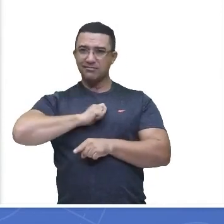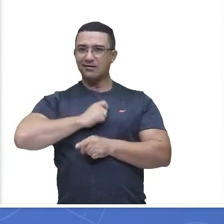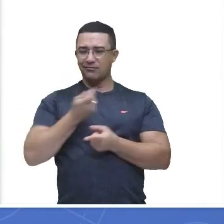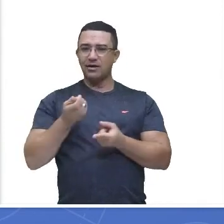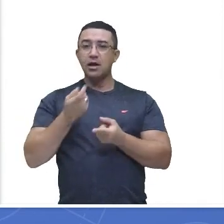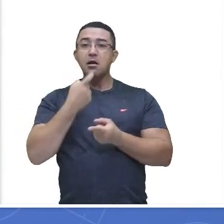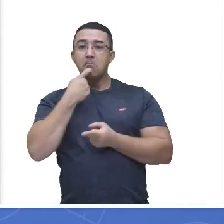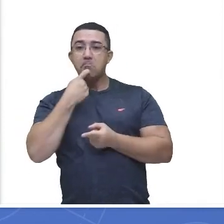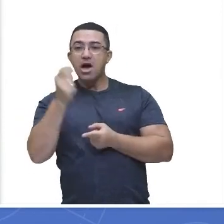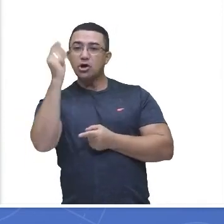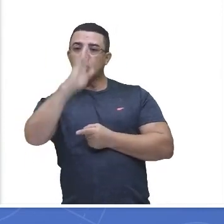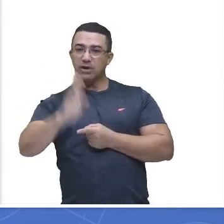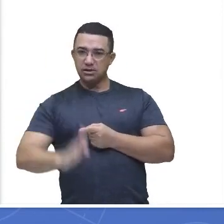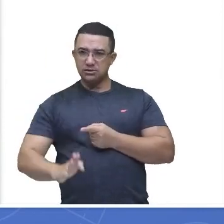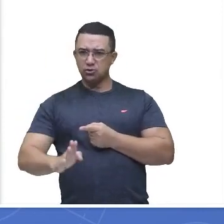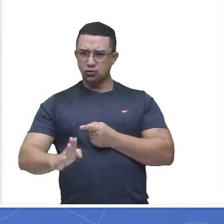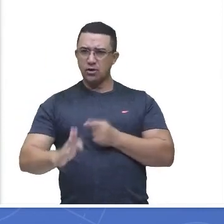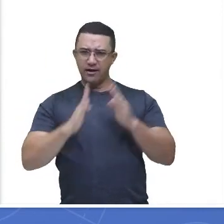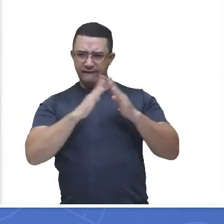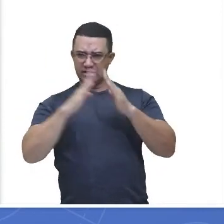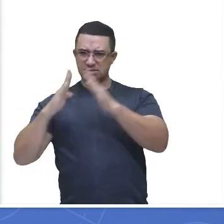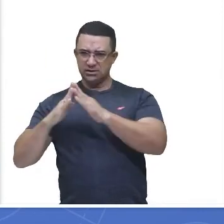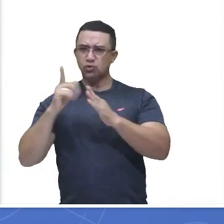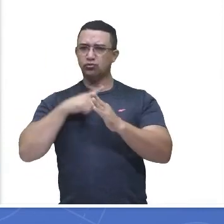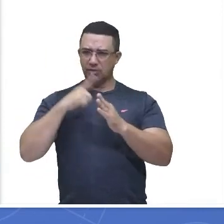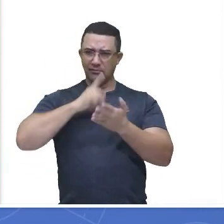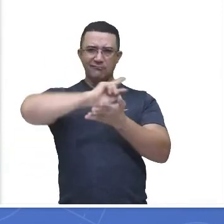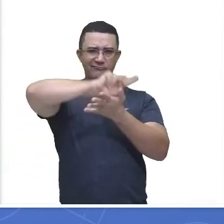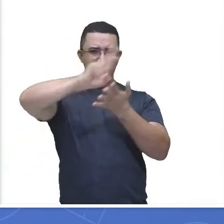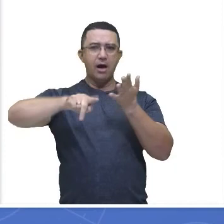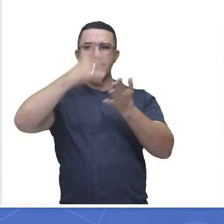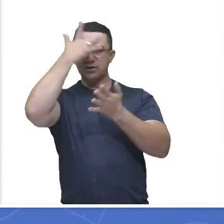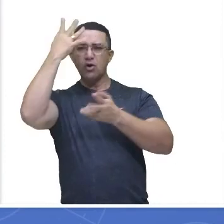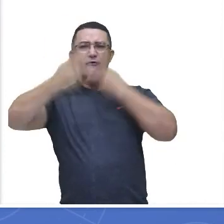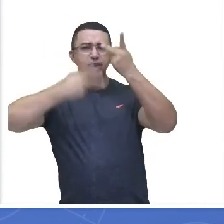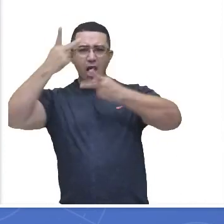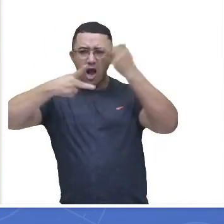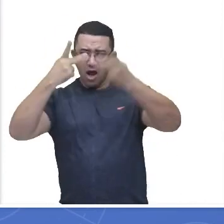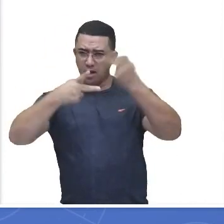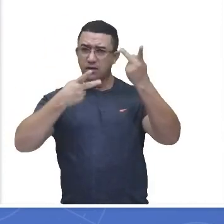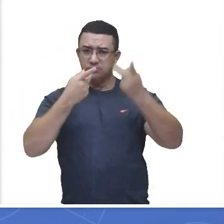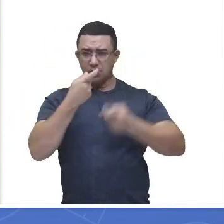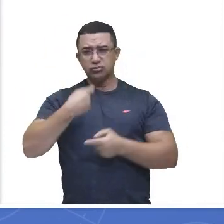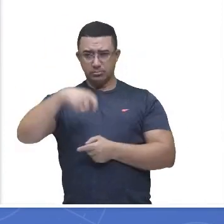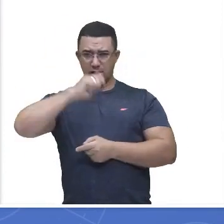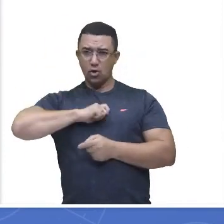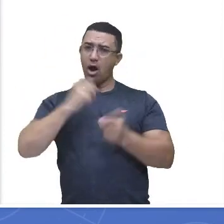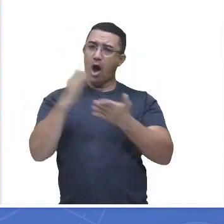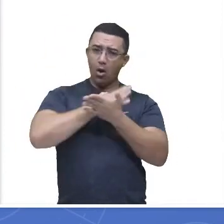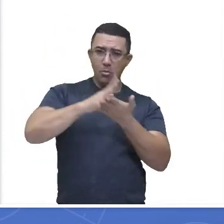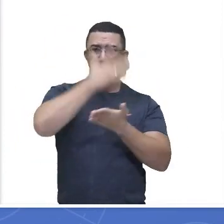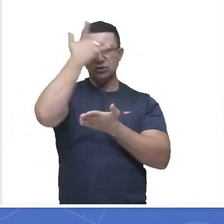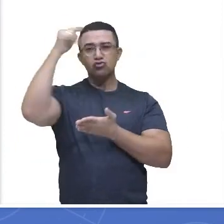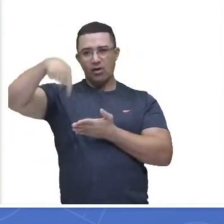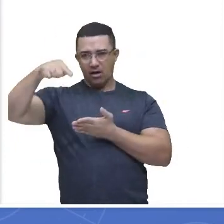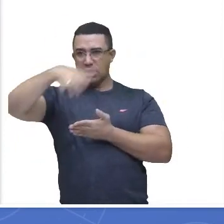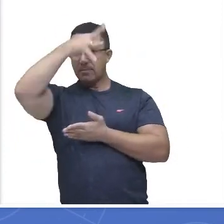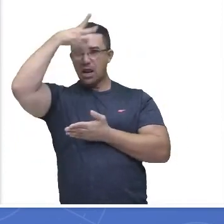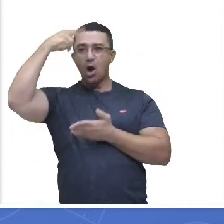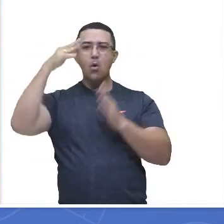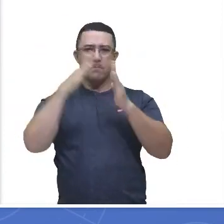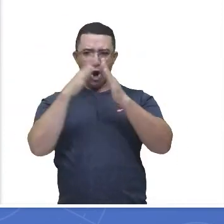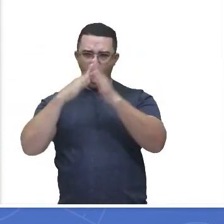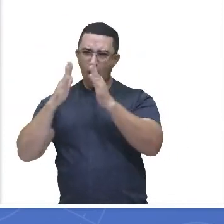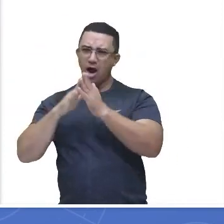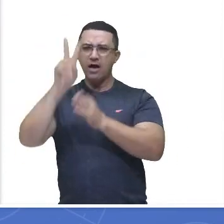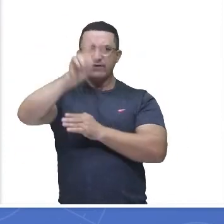que falam a língua espanhola, né? E temos muitas pessoas desses países morando ultimamente aqui na nossa cidade. Então é interessante,